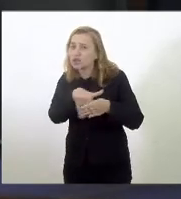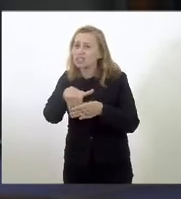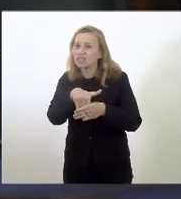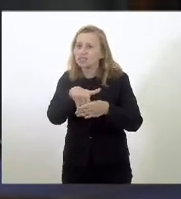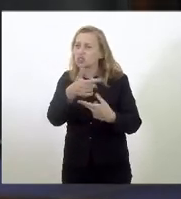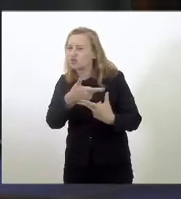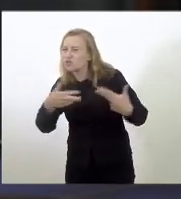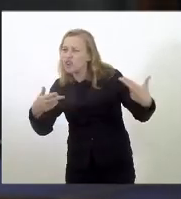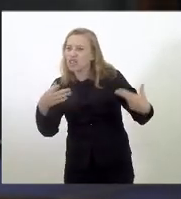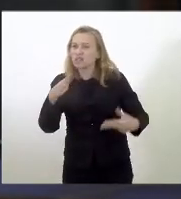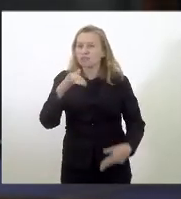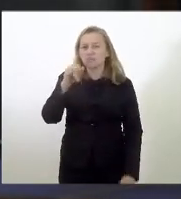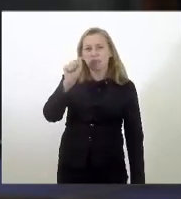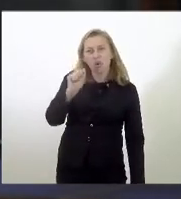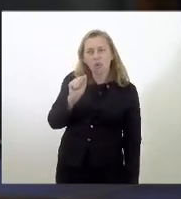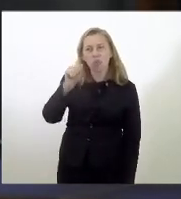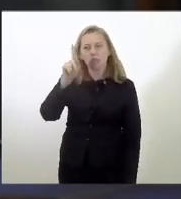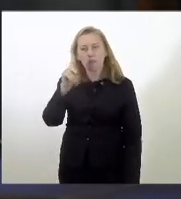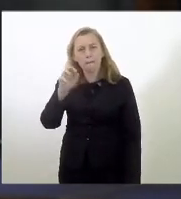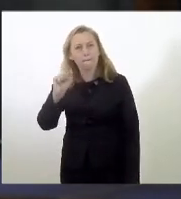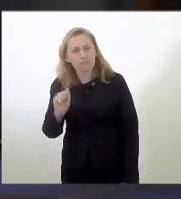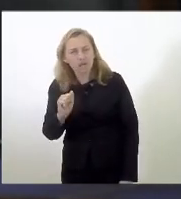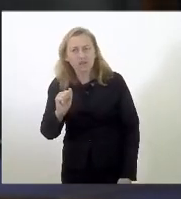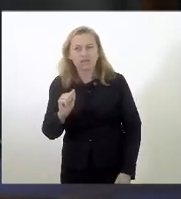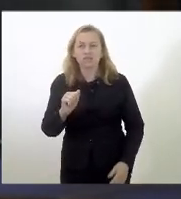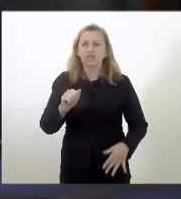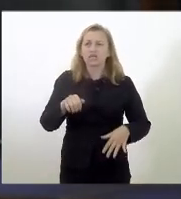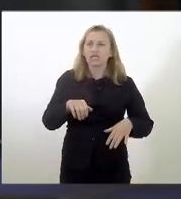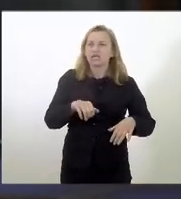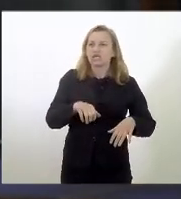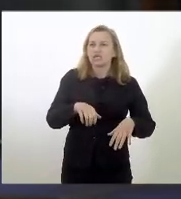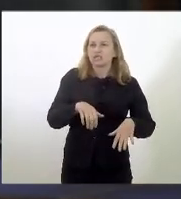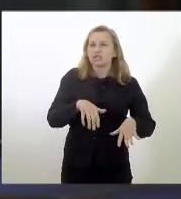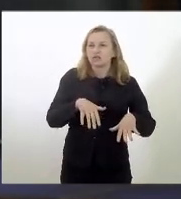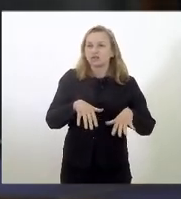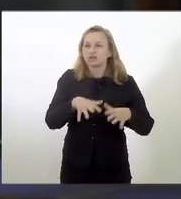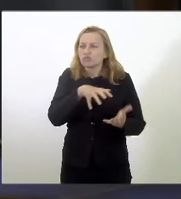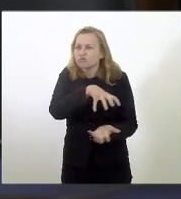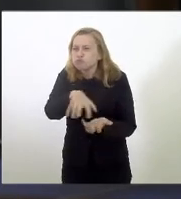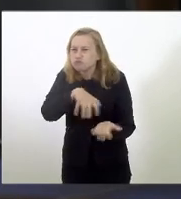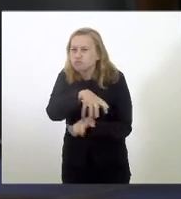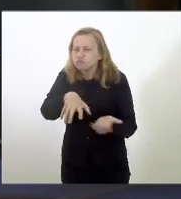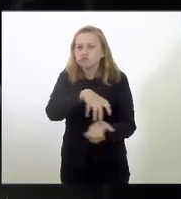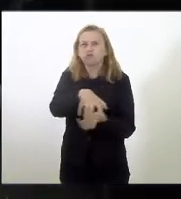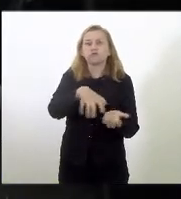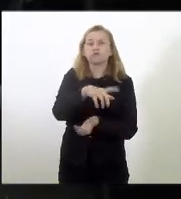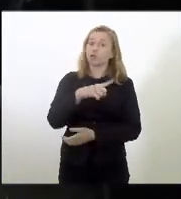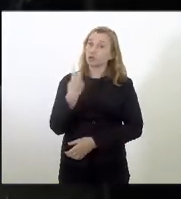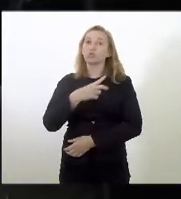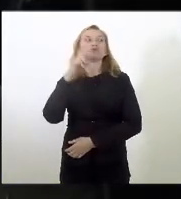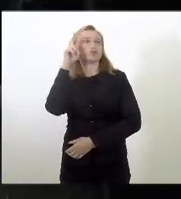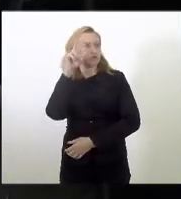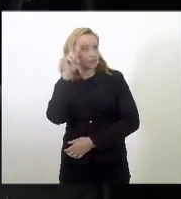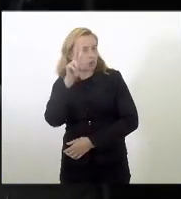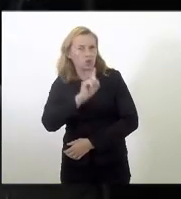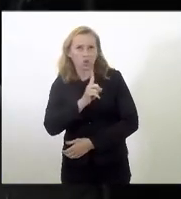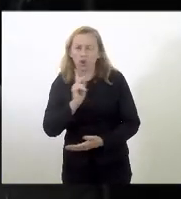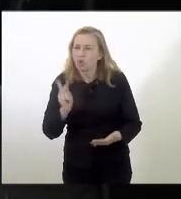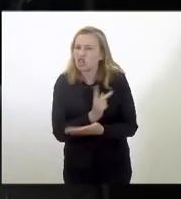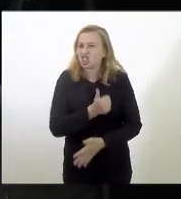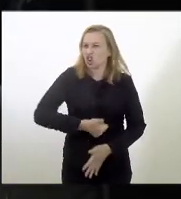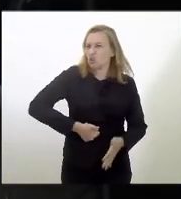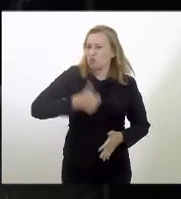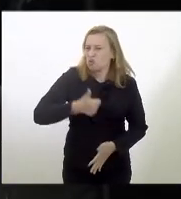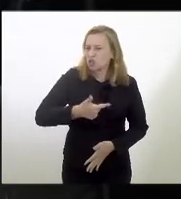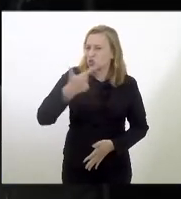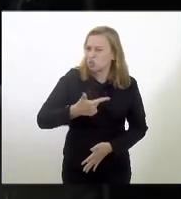cercadas de bombas, enfim, de protestos, de manifestações, e acho que todos nós lembramos que isso não aconteceu uma,